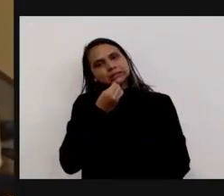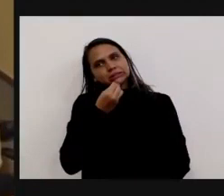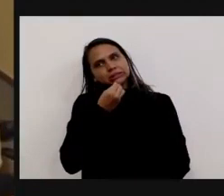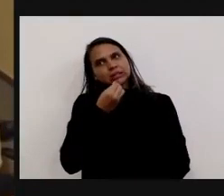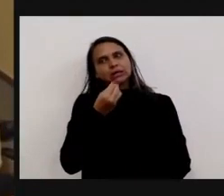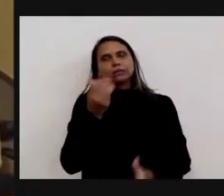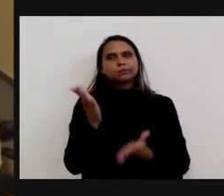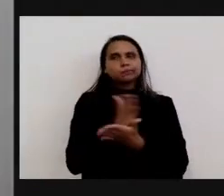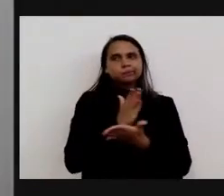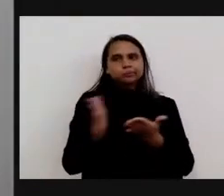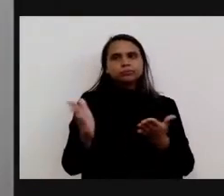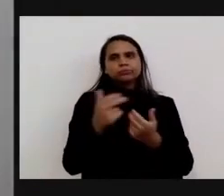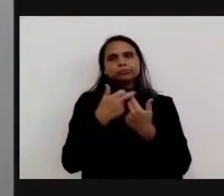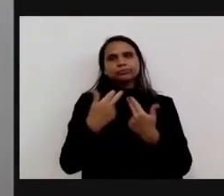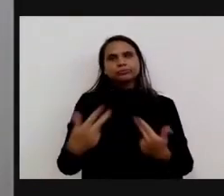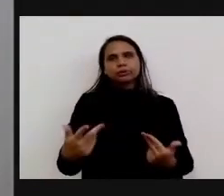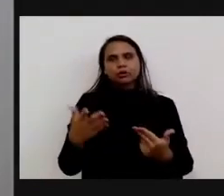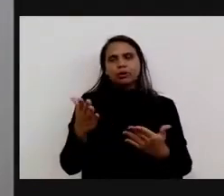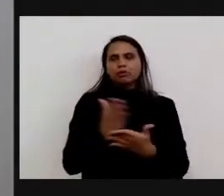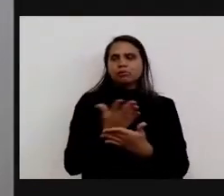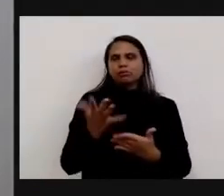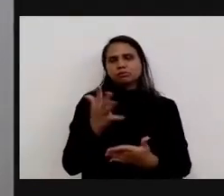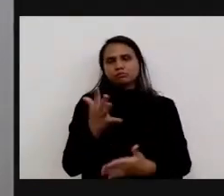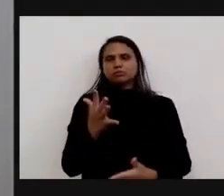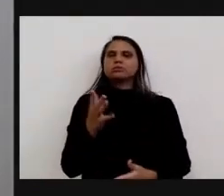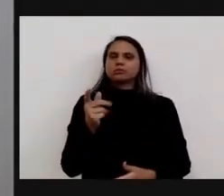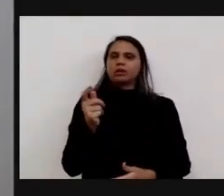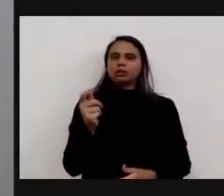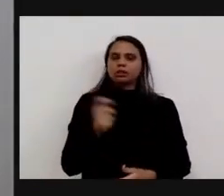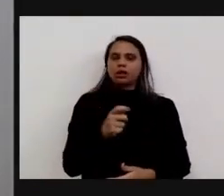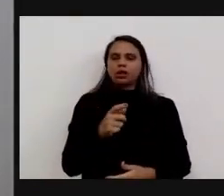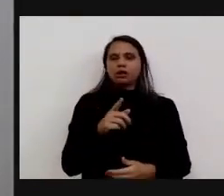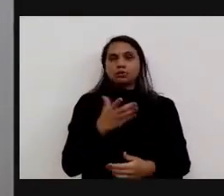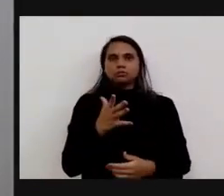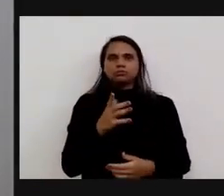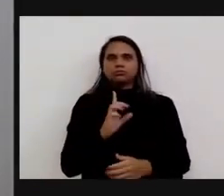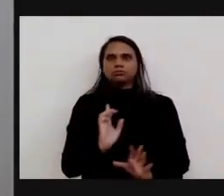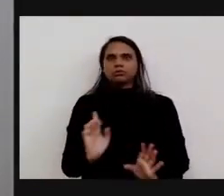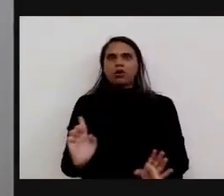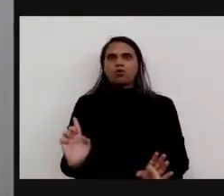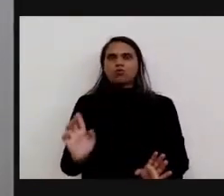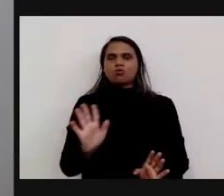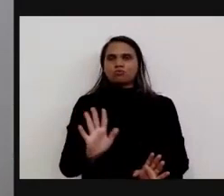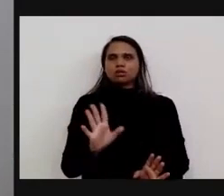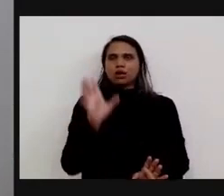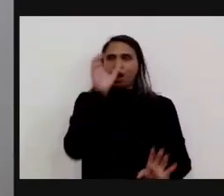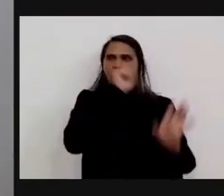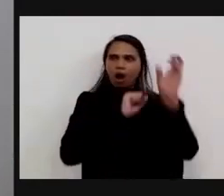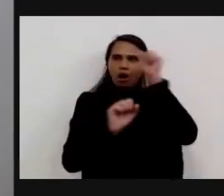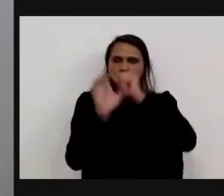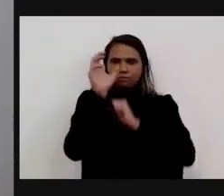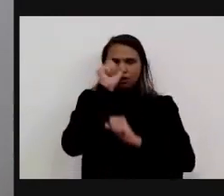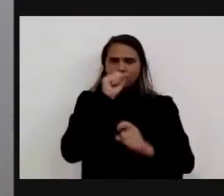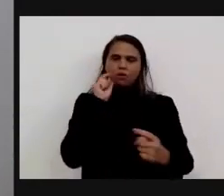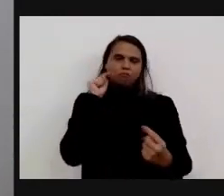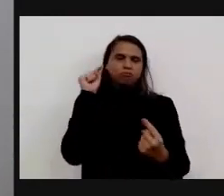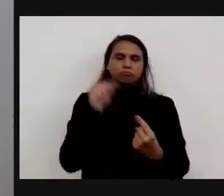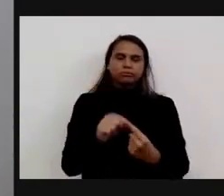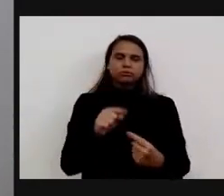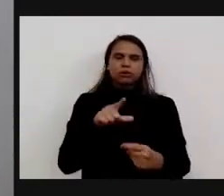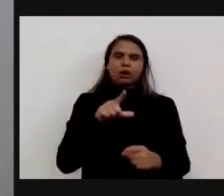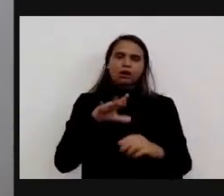fazer coisas que às vezes davam certas vezes nem tanto mas a gente aprendeu com aquilo tal claro